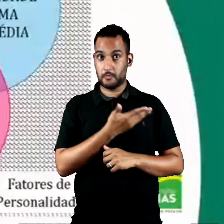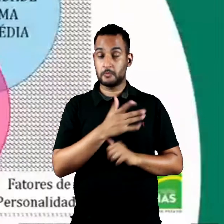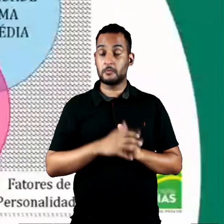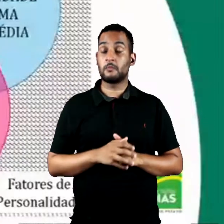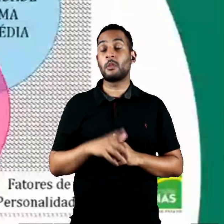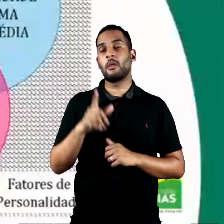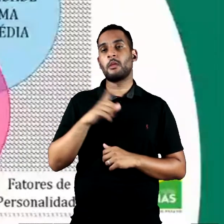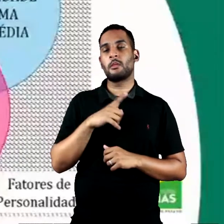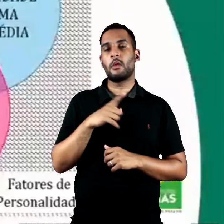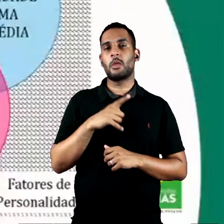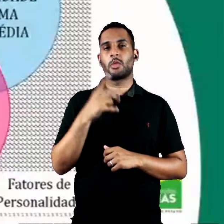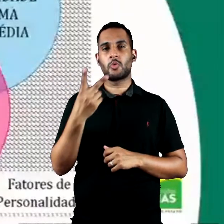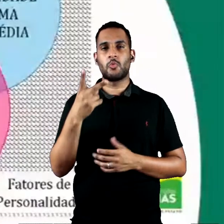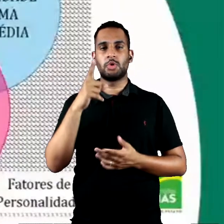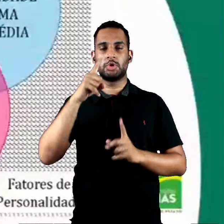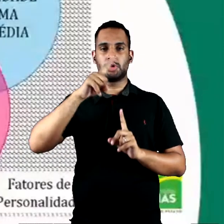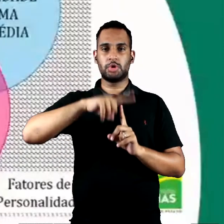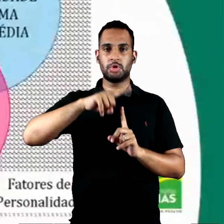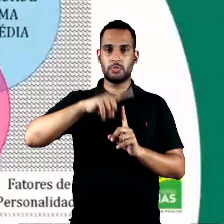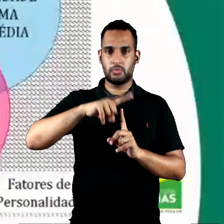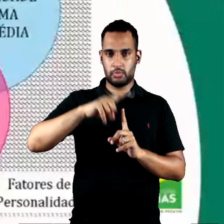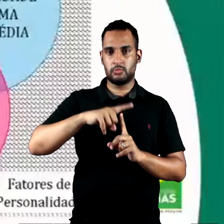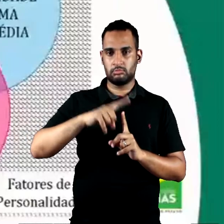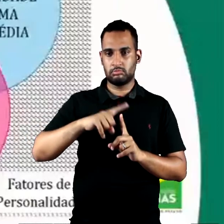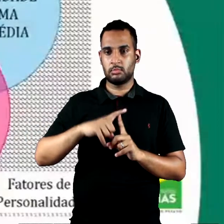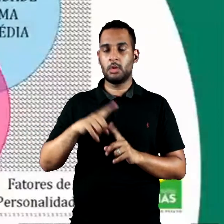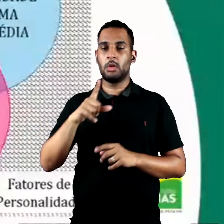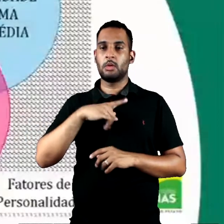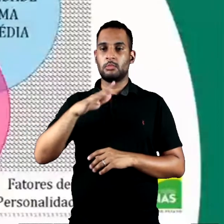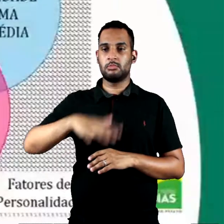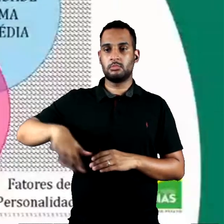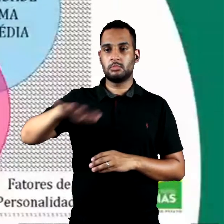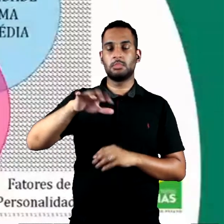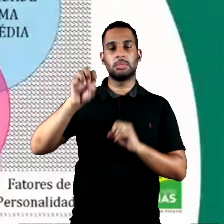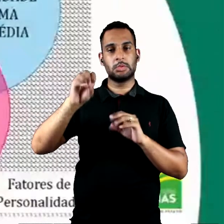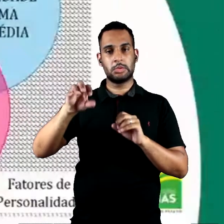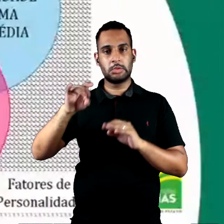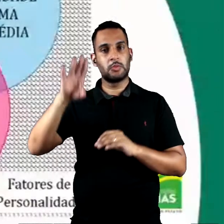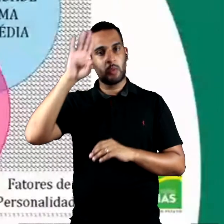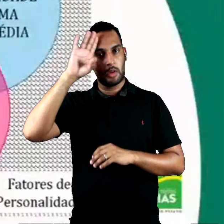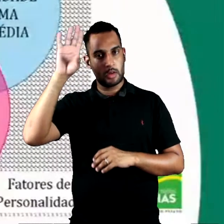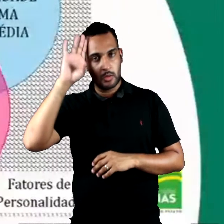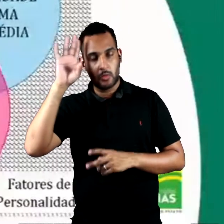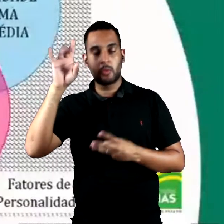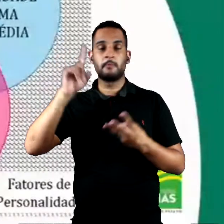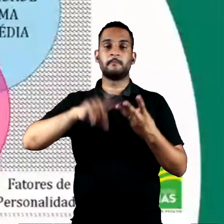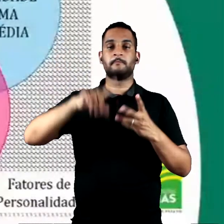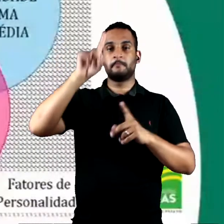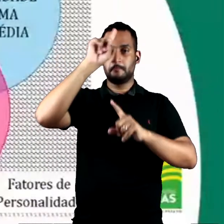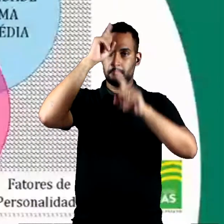tipos de superdotação do contexto educacional, acadêmica e